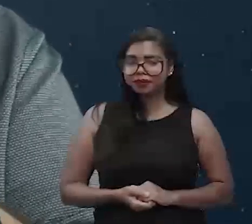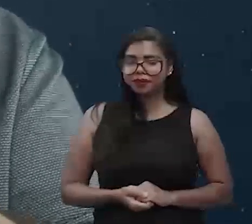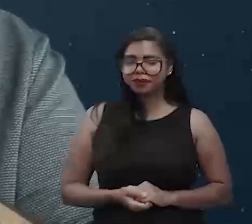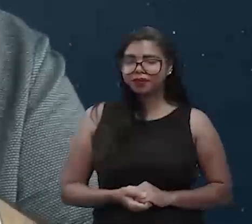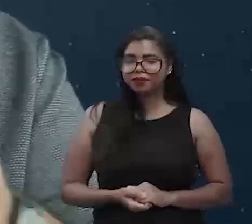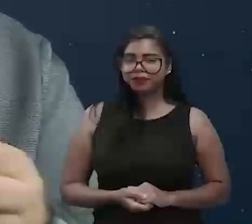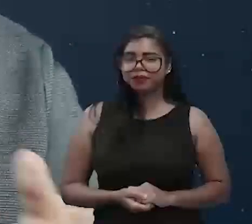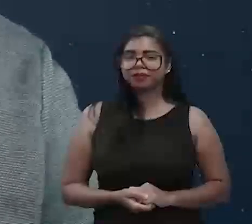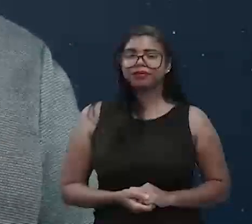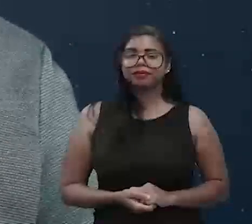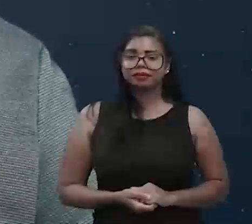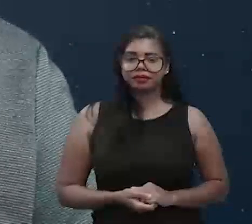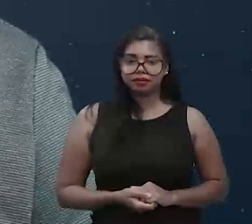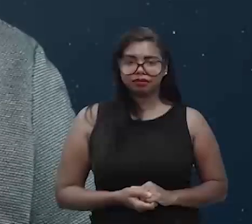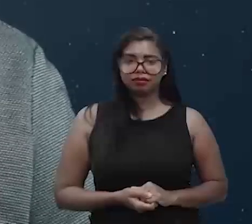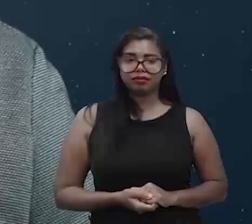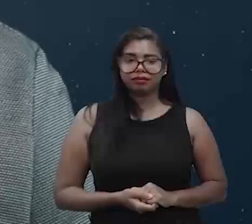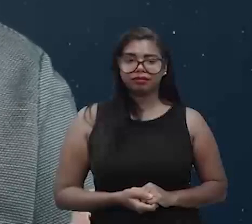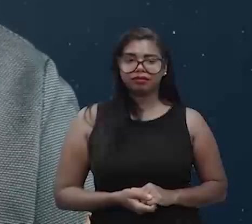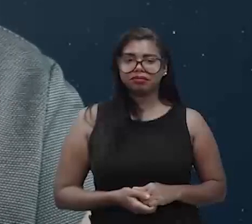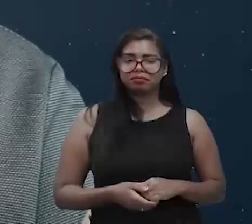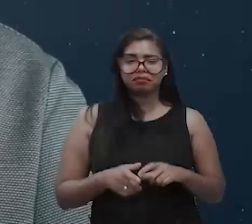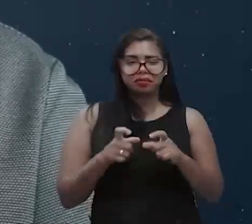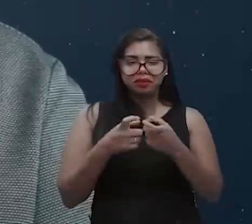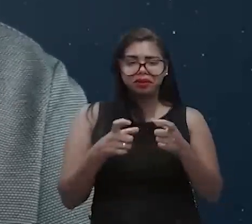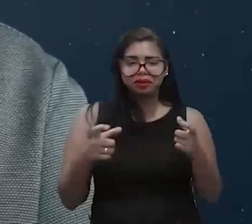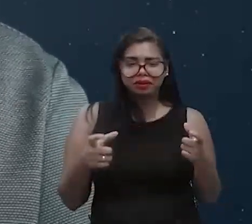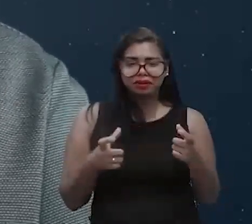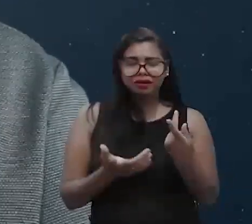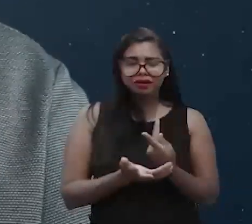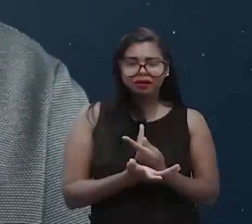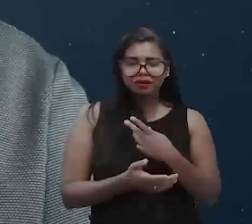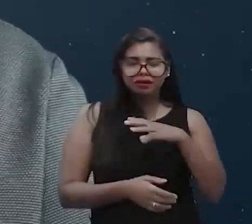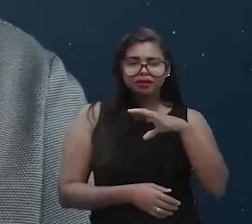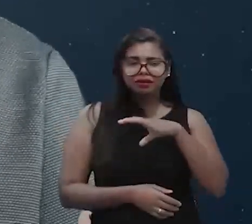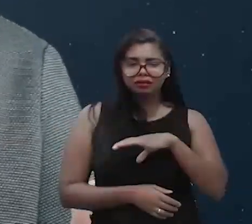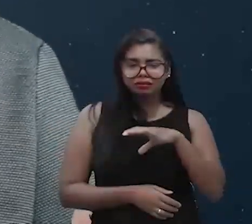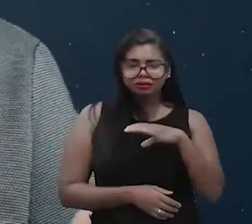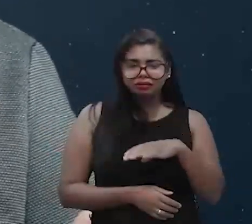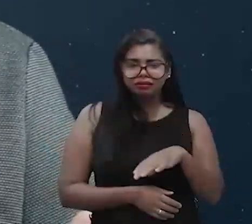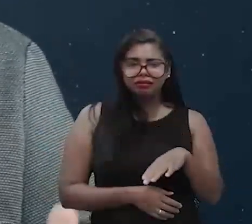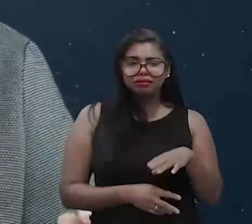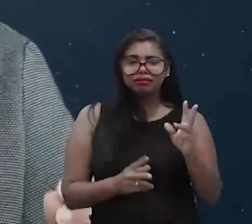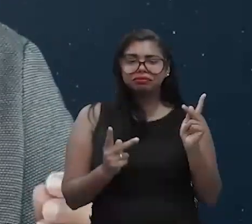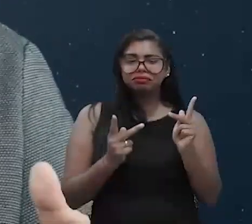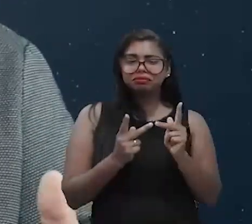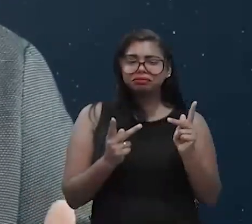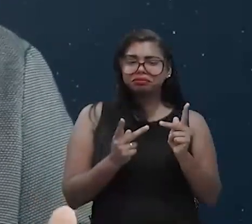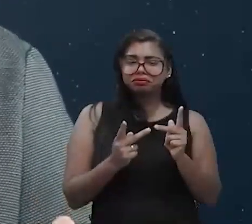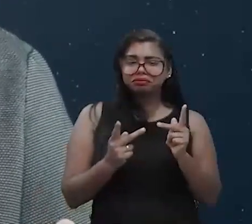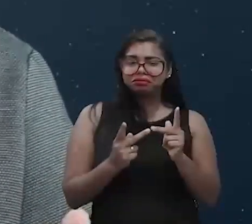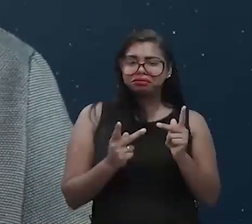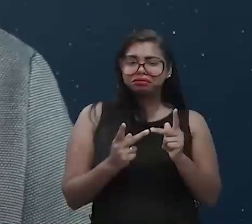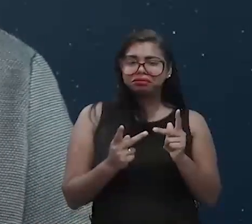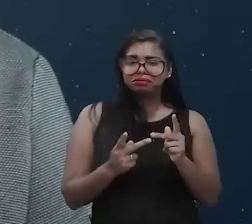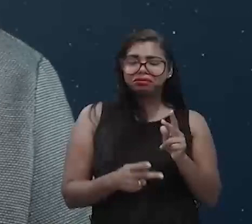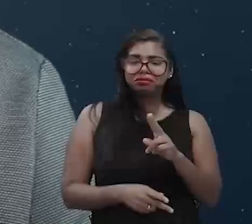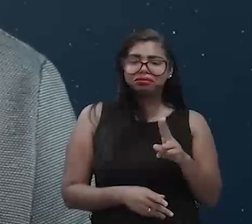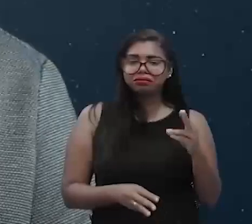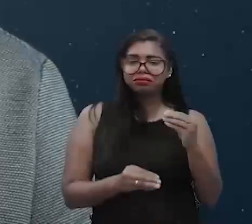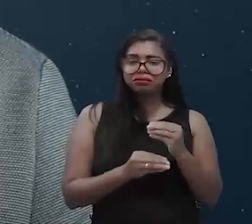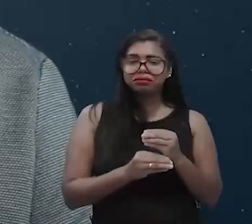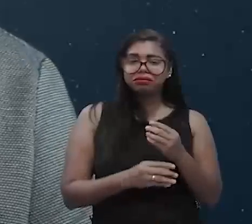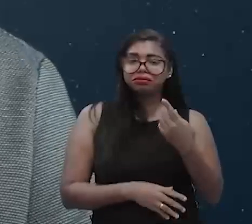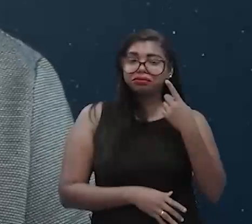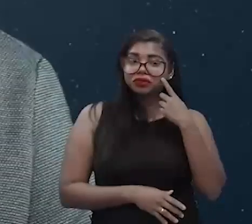Há deslizes gramaticais. Há um emprego de pronome de forma, se você for levar em consideração a